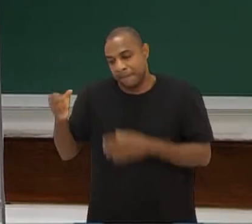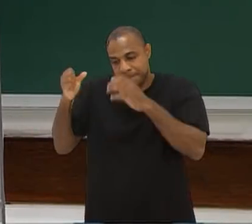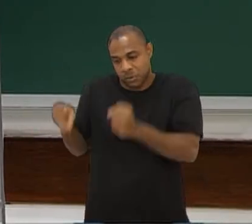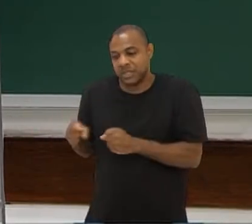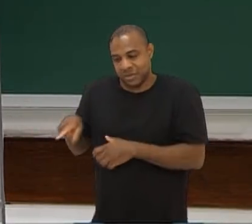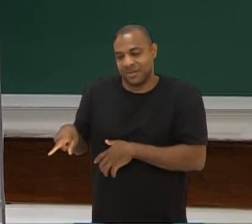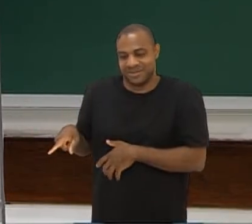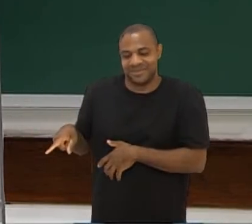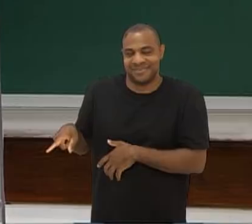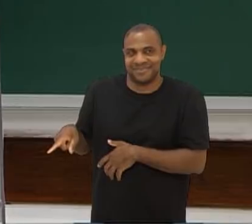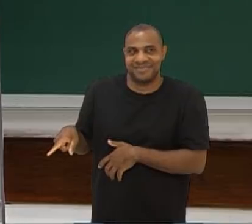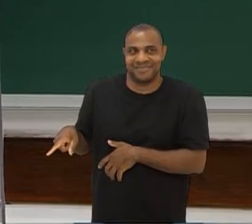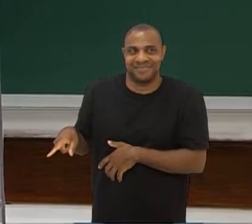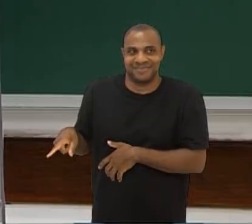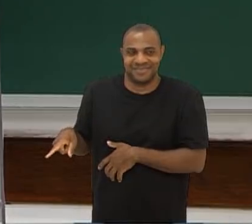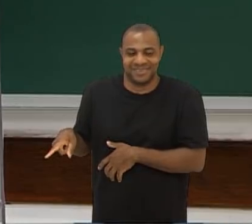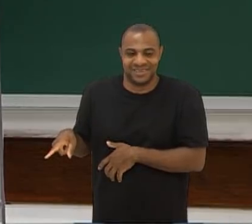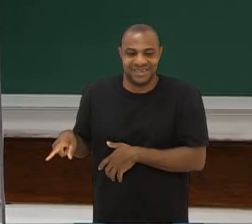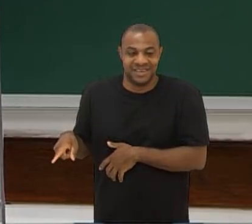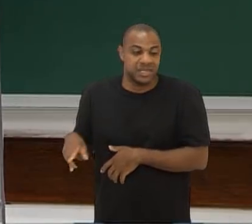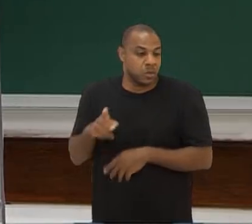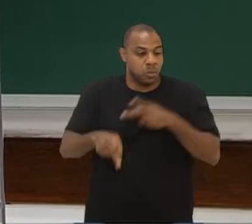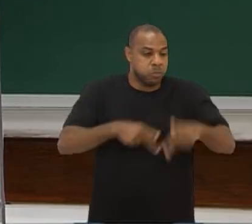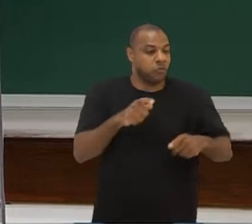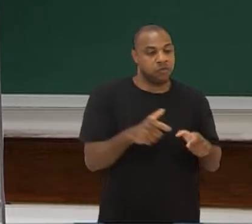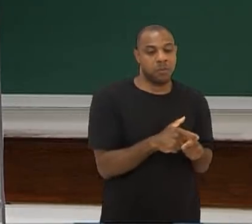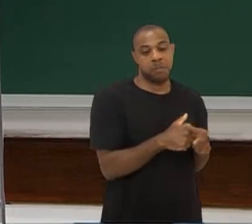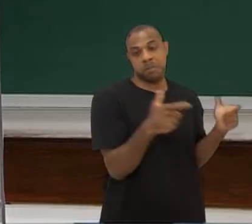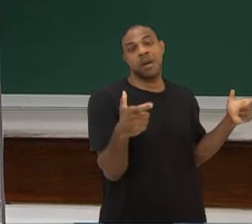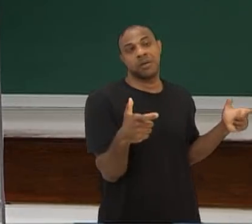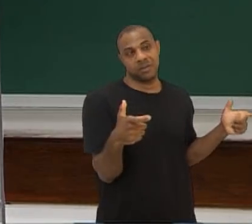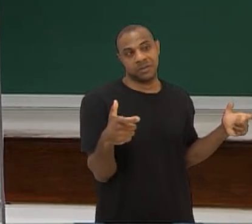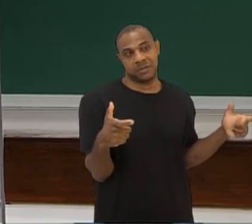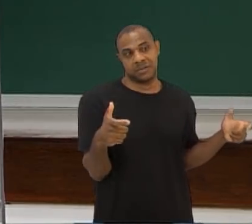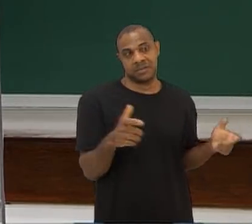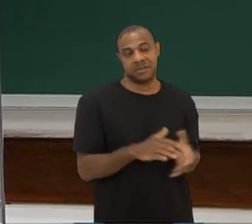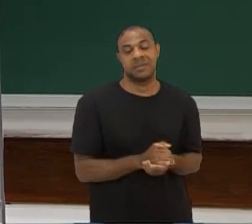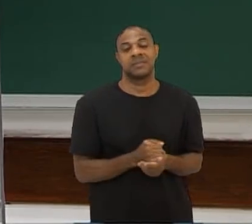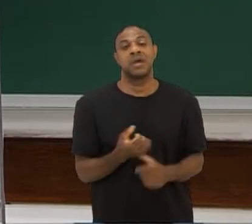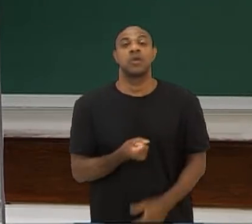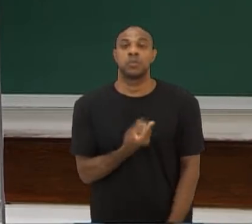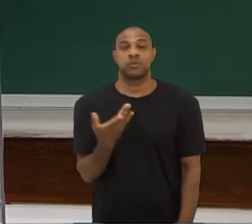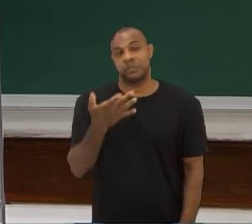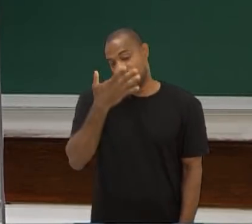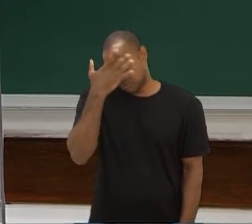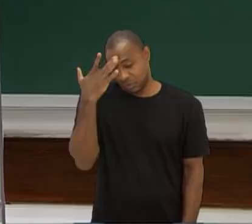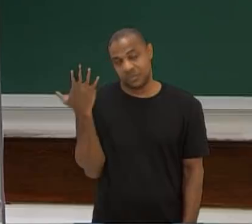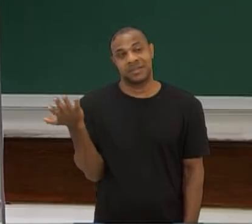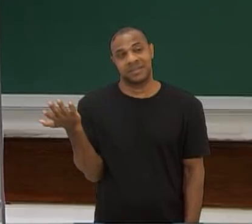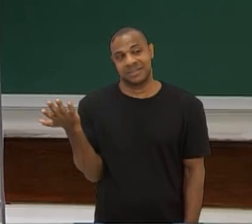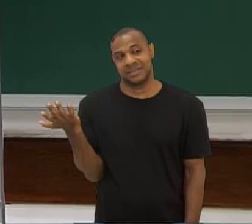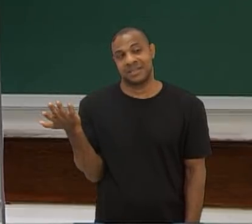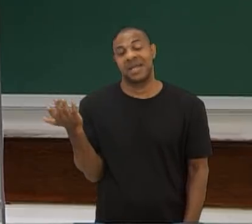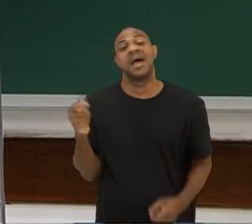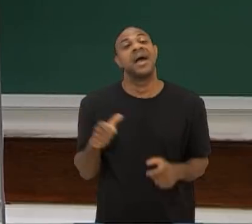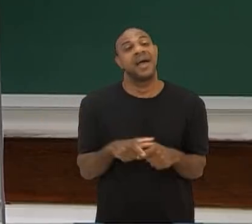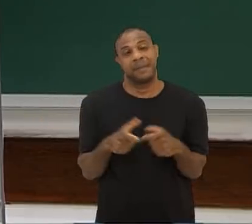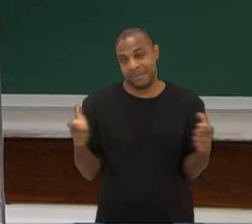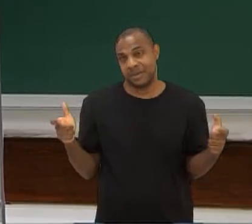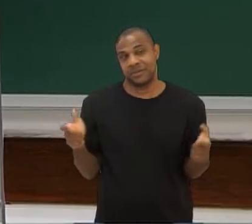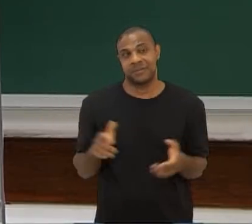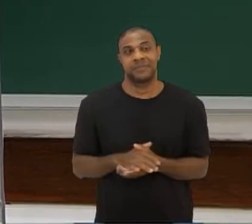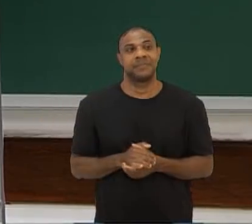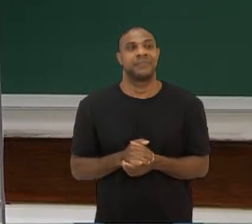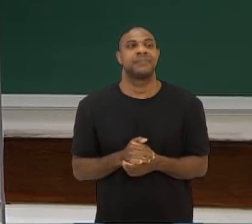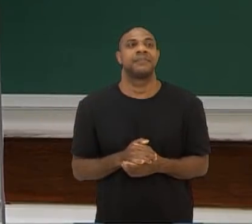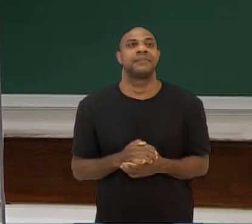fazem parte do povo? O povo é muito mais, o povo é muito maior, né? O número de pessoas é maior do que o número de